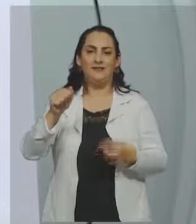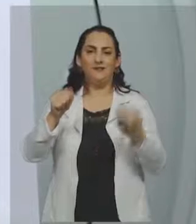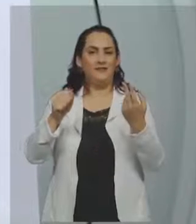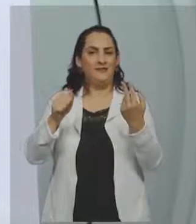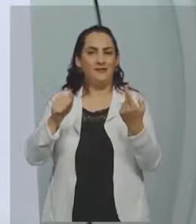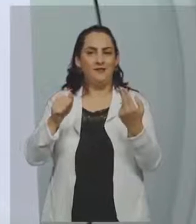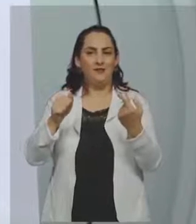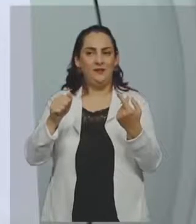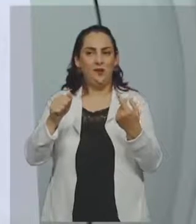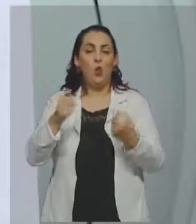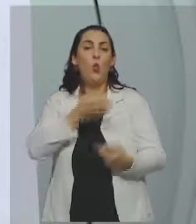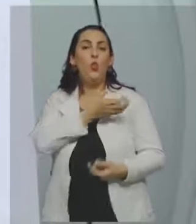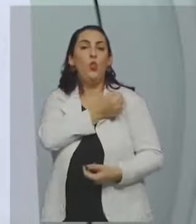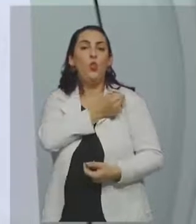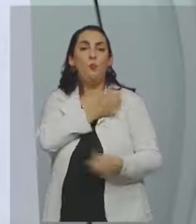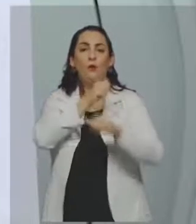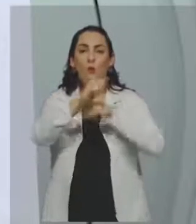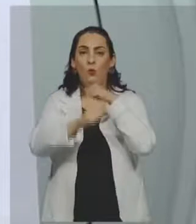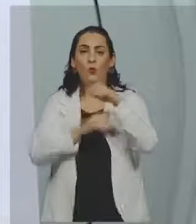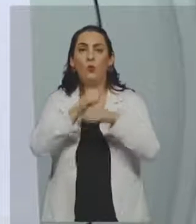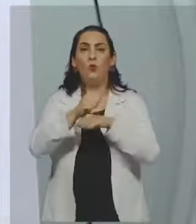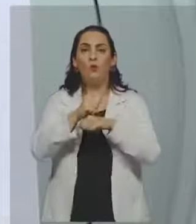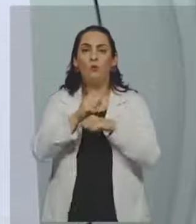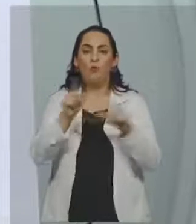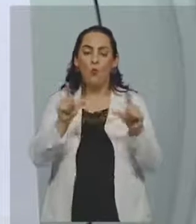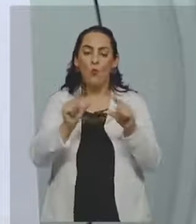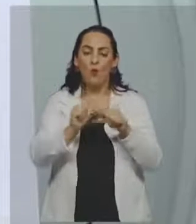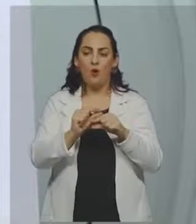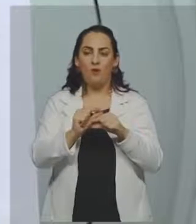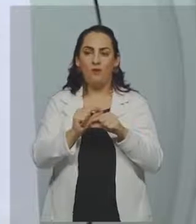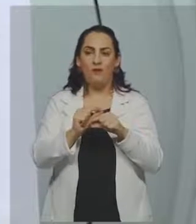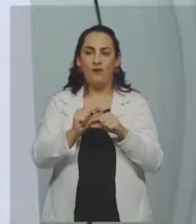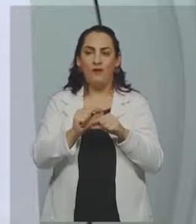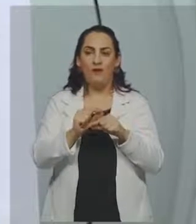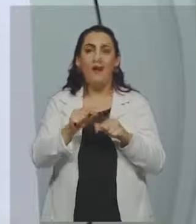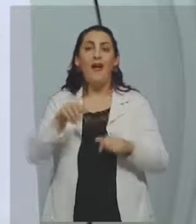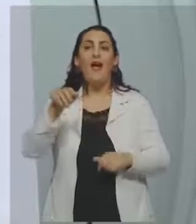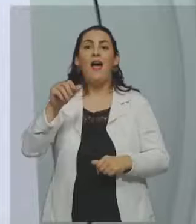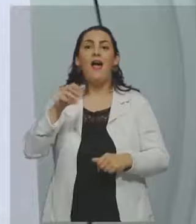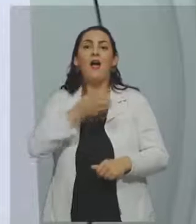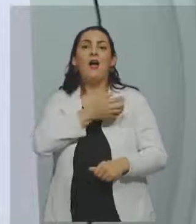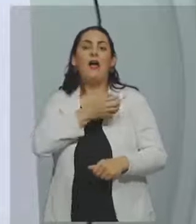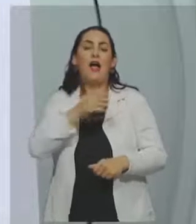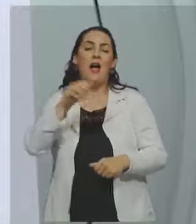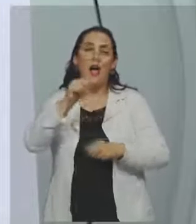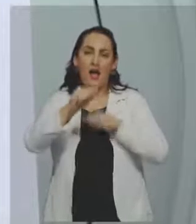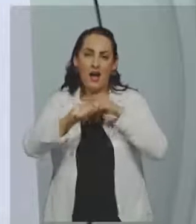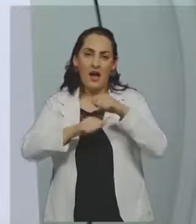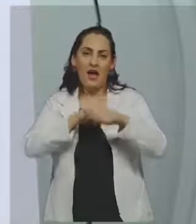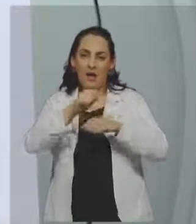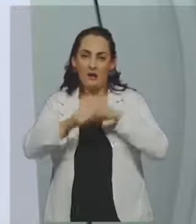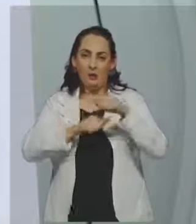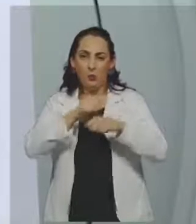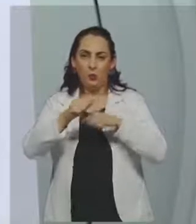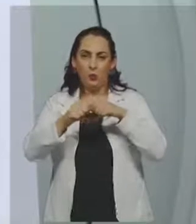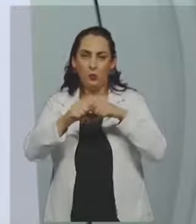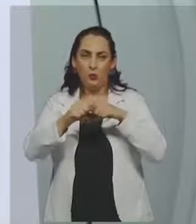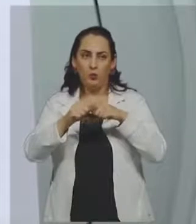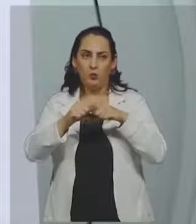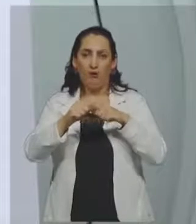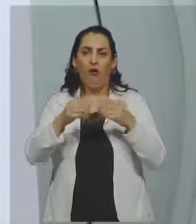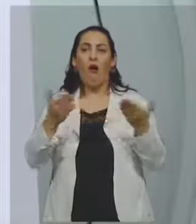letra A e o número atômico representado pela letra Z. Aqui nós estamos falando de cargas, estamos falando